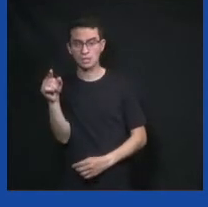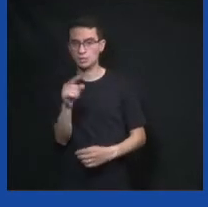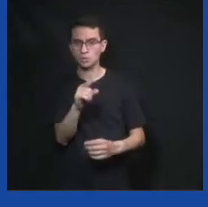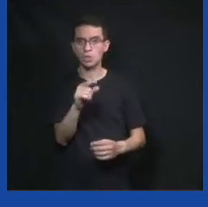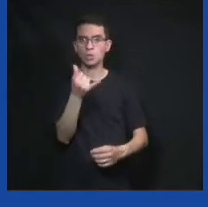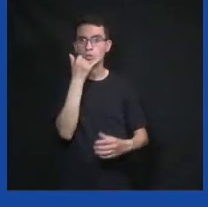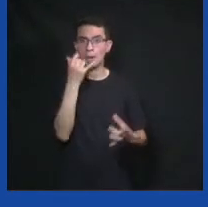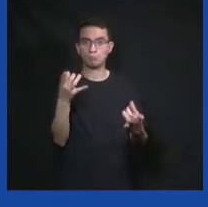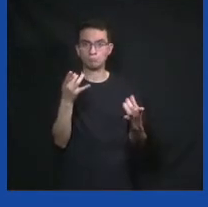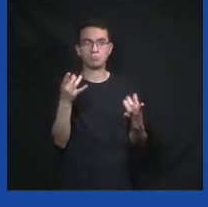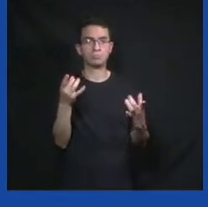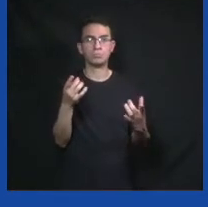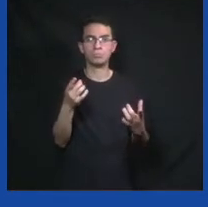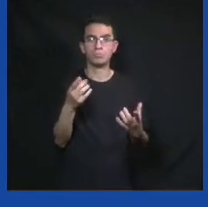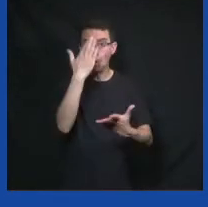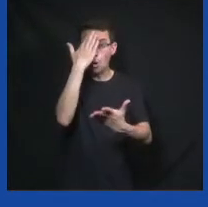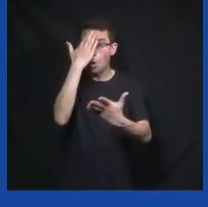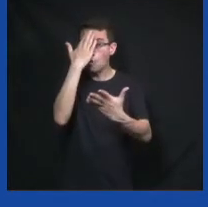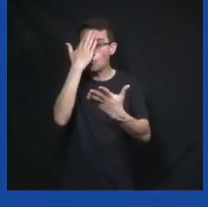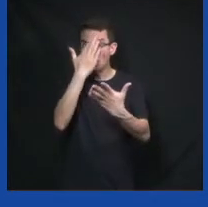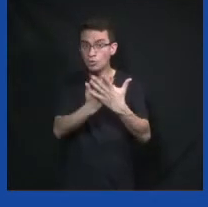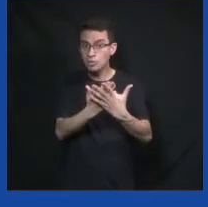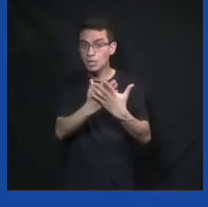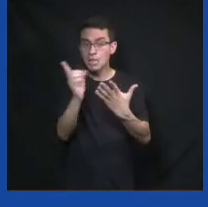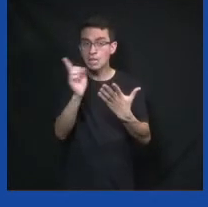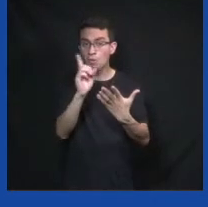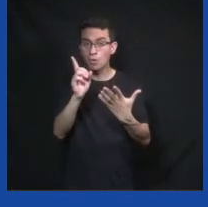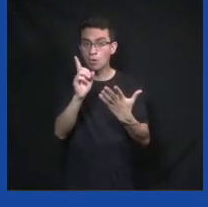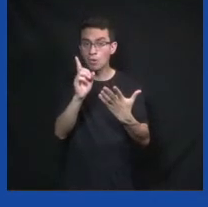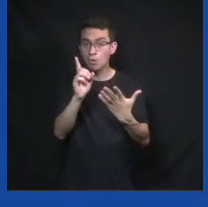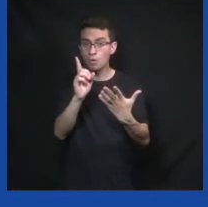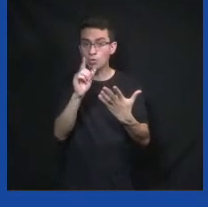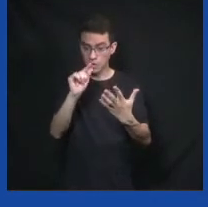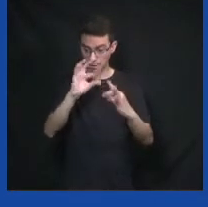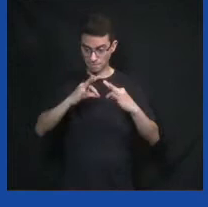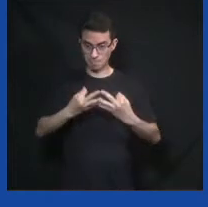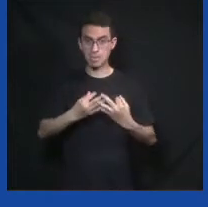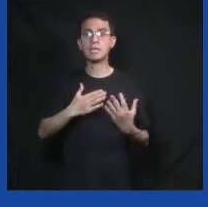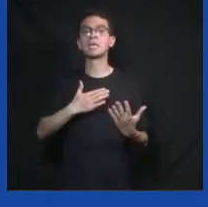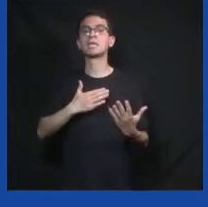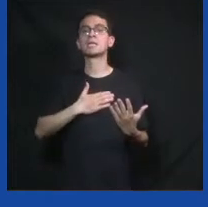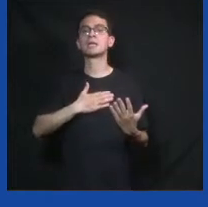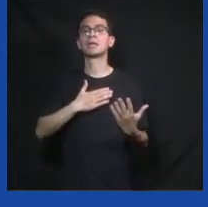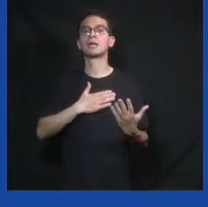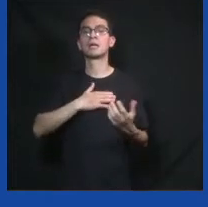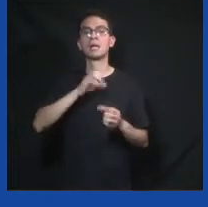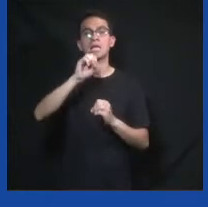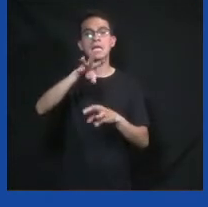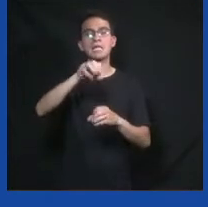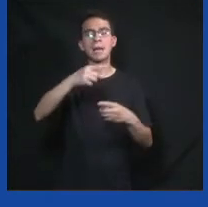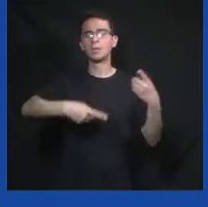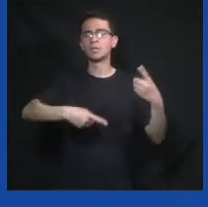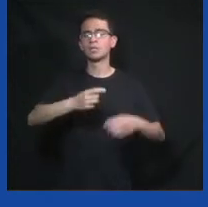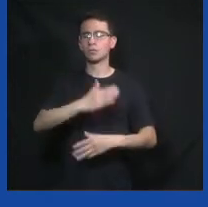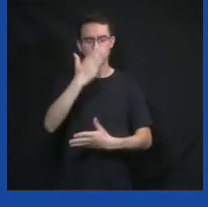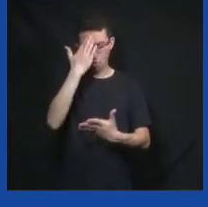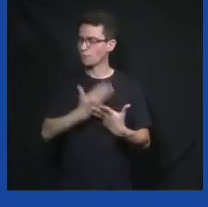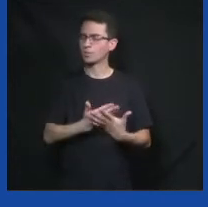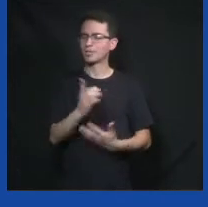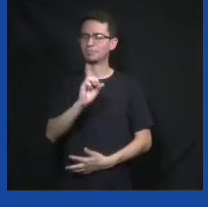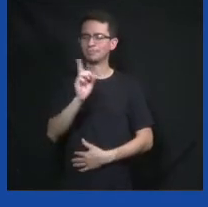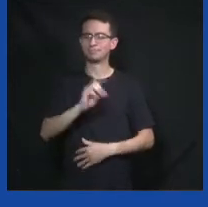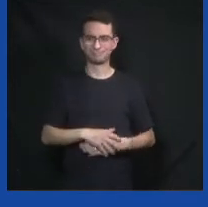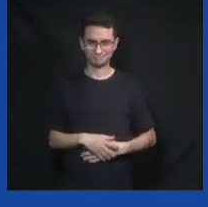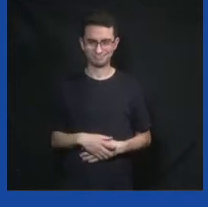ninguém, vou jogar na minha. Não confiem na minha família para me ensinar política. Porque a minha família